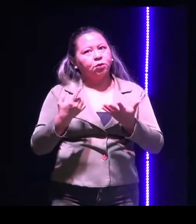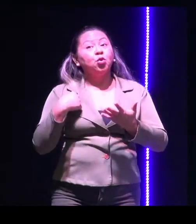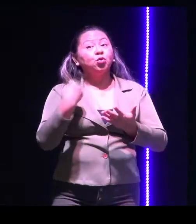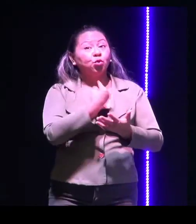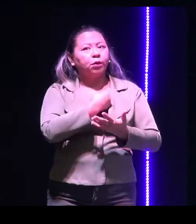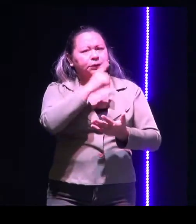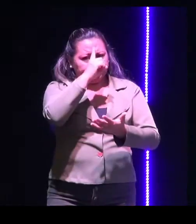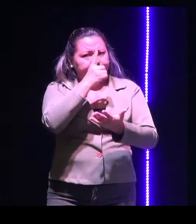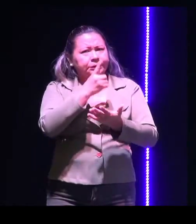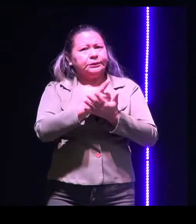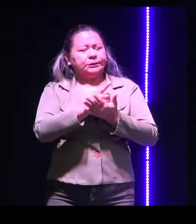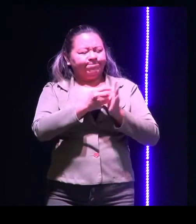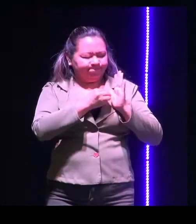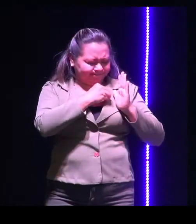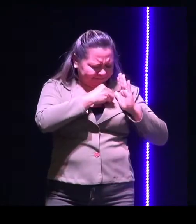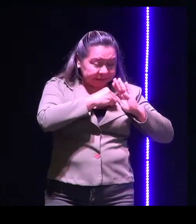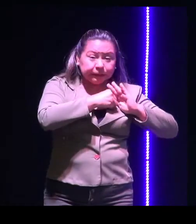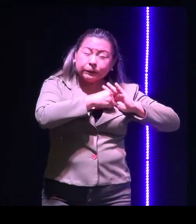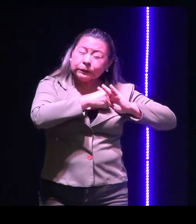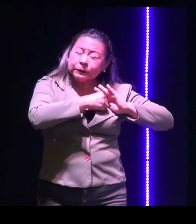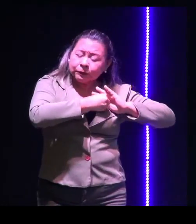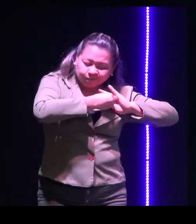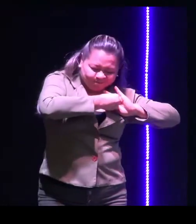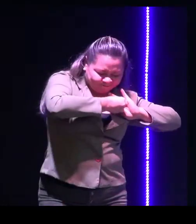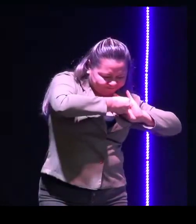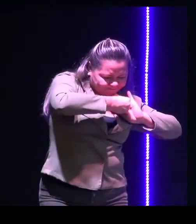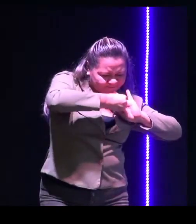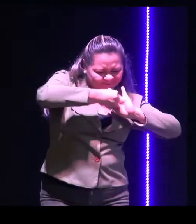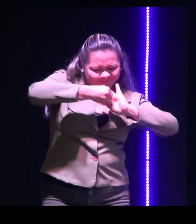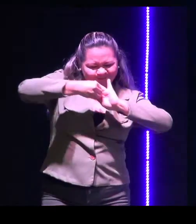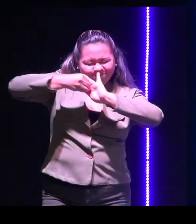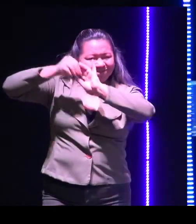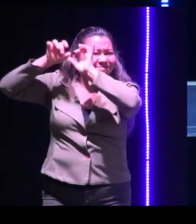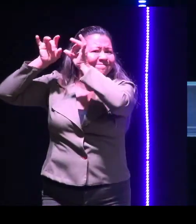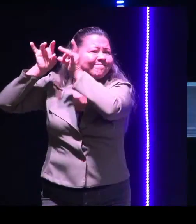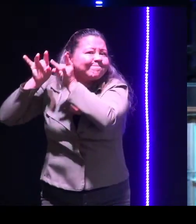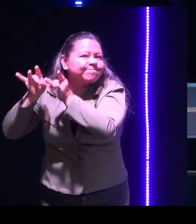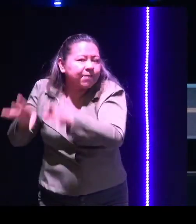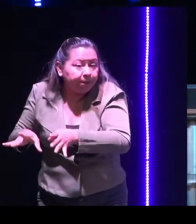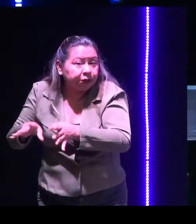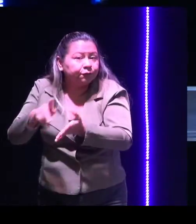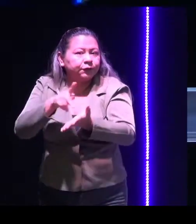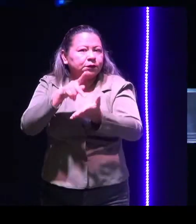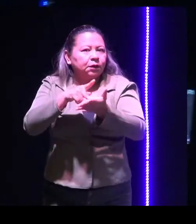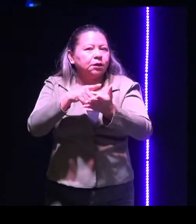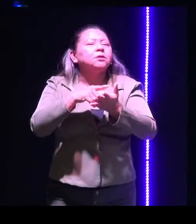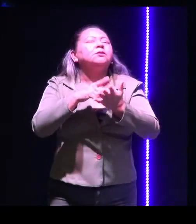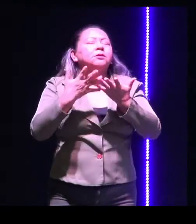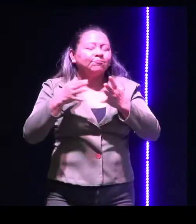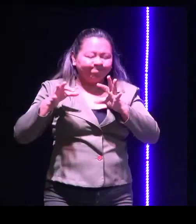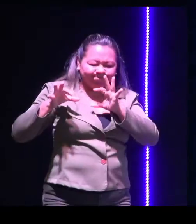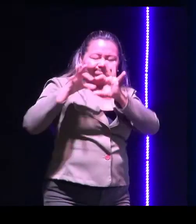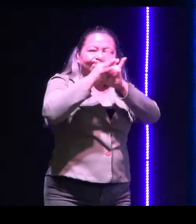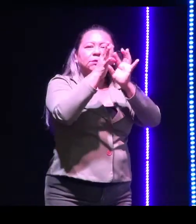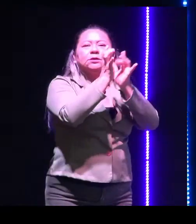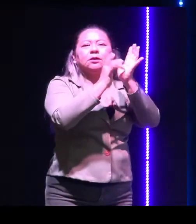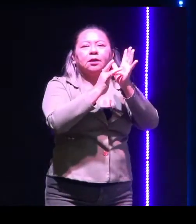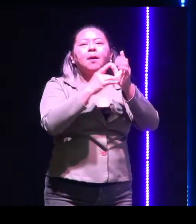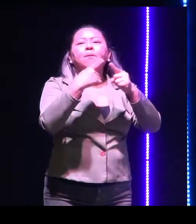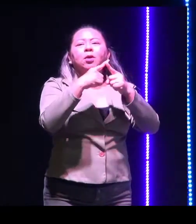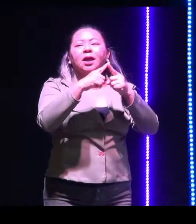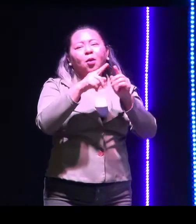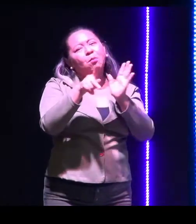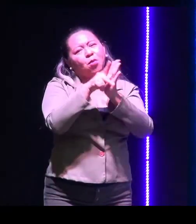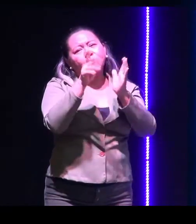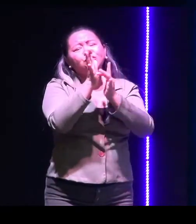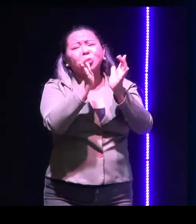decidimos pegar esse peso, tirar e lançar em Cristo Jesus. Porque Ele é que quer carregar os nossos fardos.